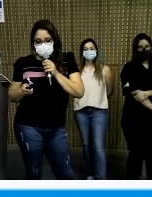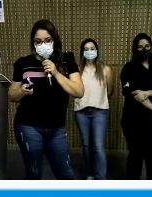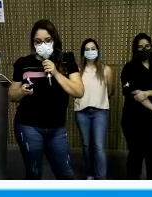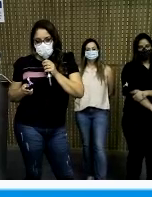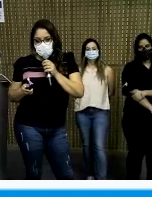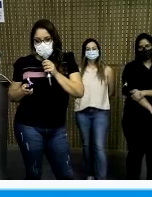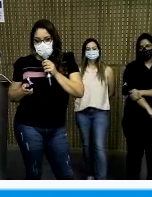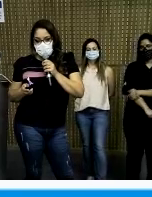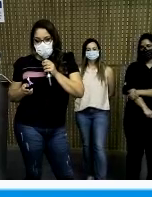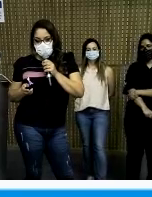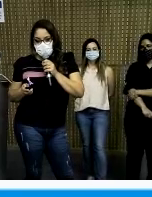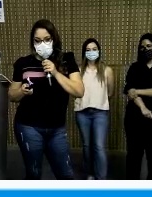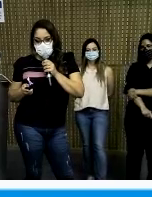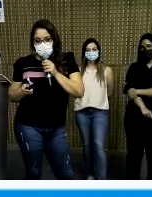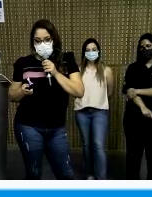pacientes.